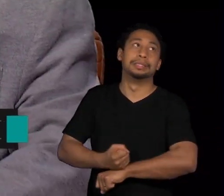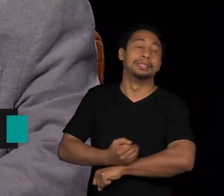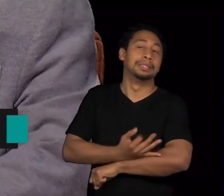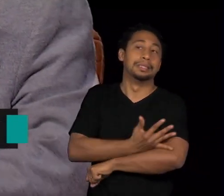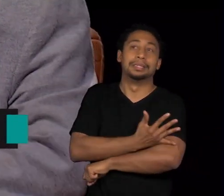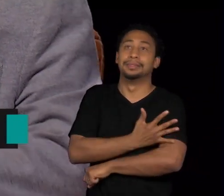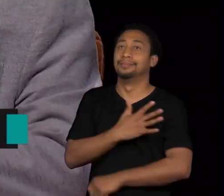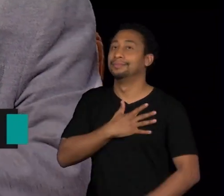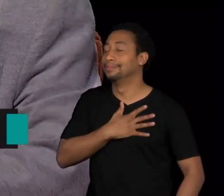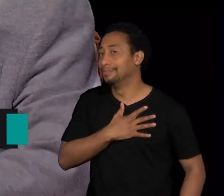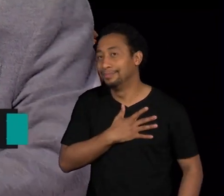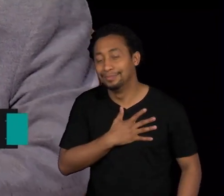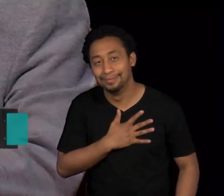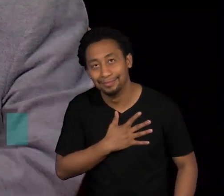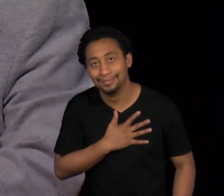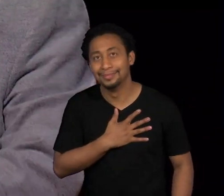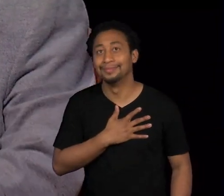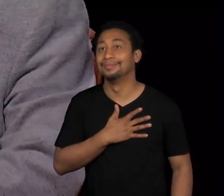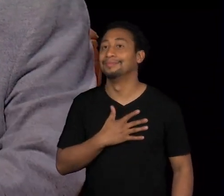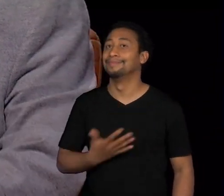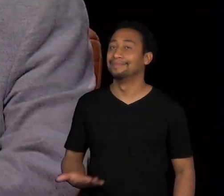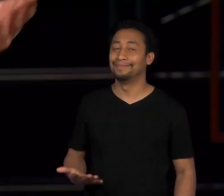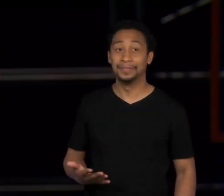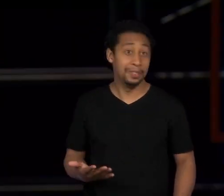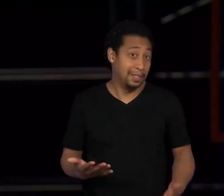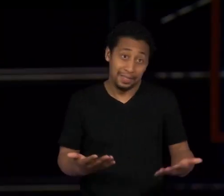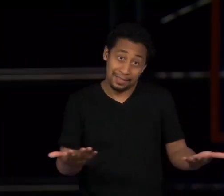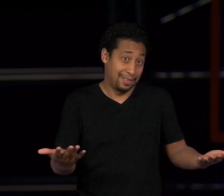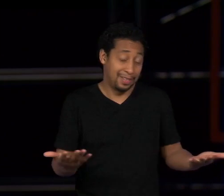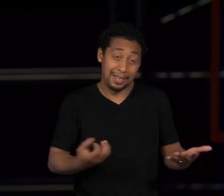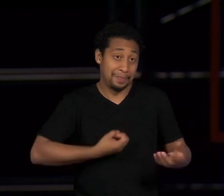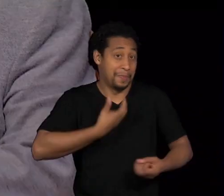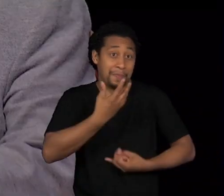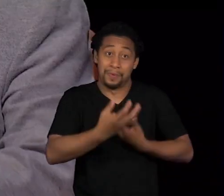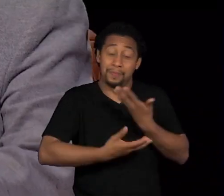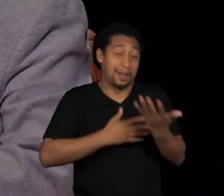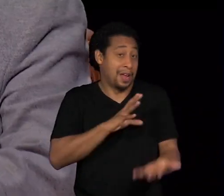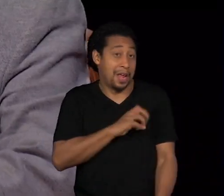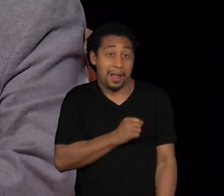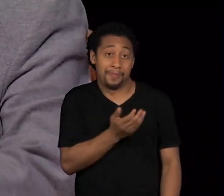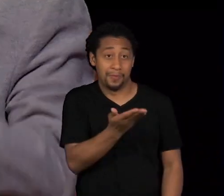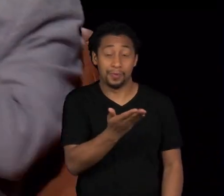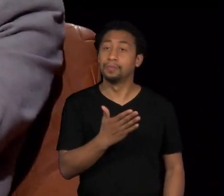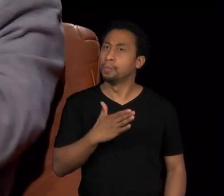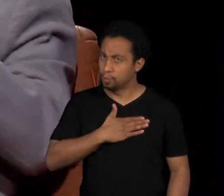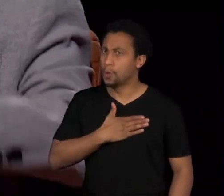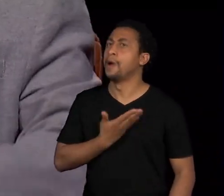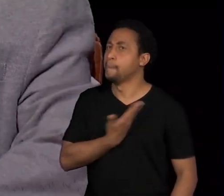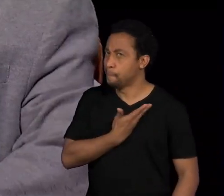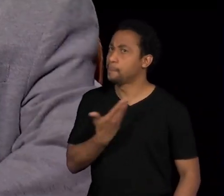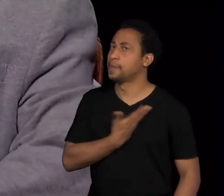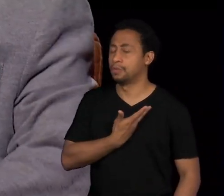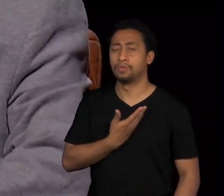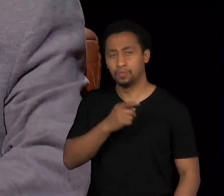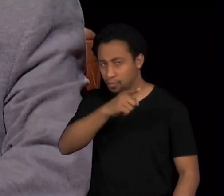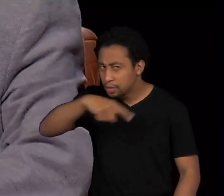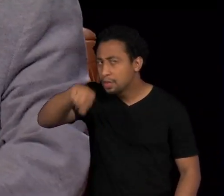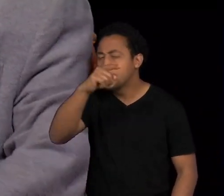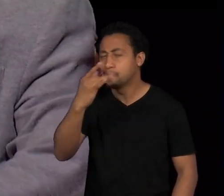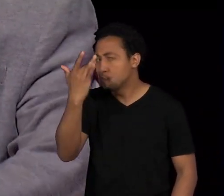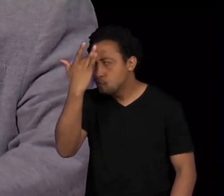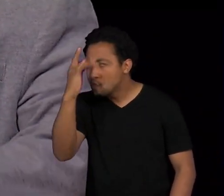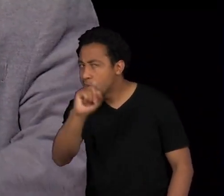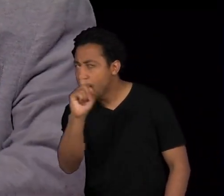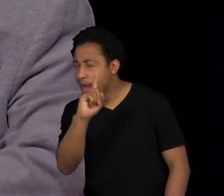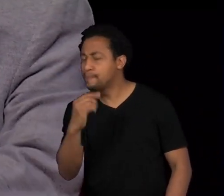tanta coisa aí sobre mas rapaz uma declaração de amor é é um queridíssimo amigo você não sabe afeição que eu tenho por ele e que